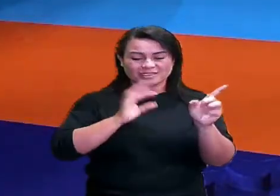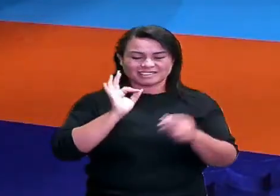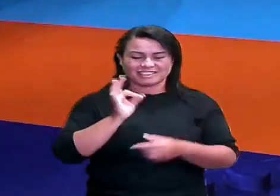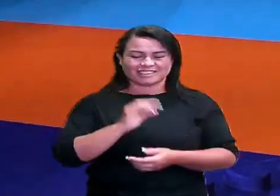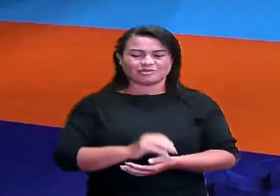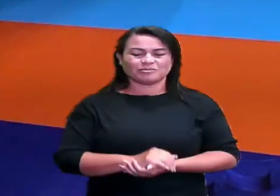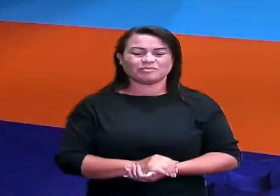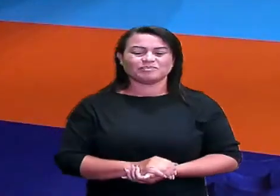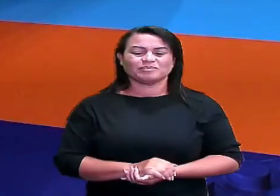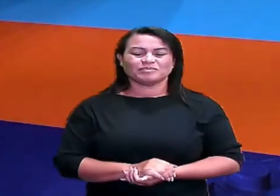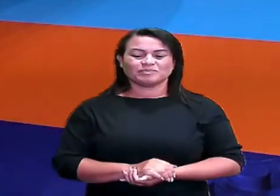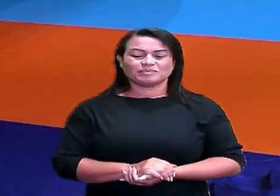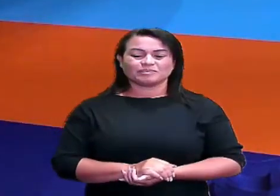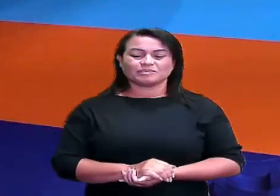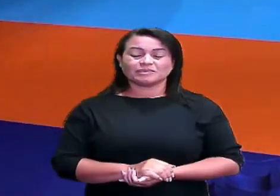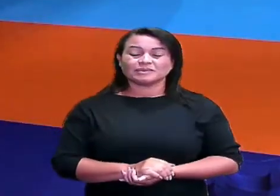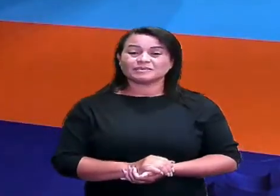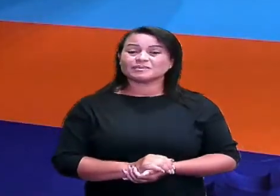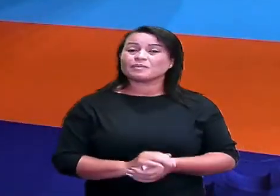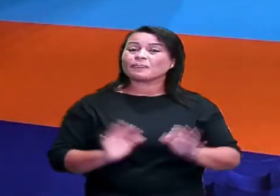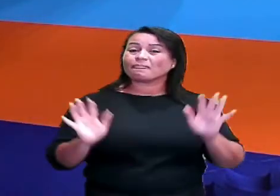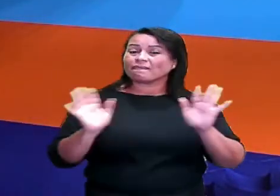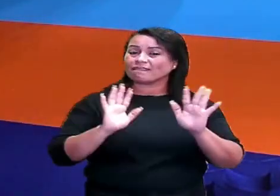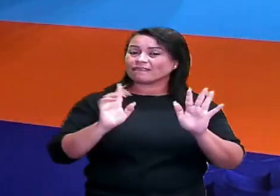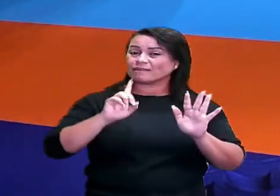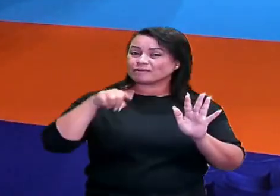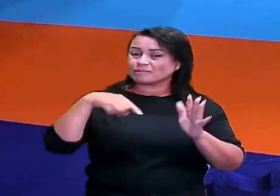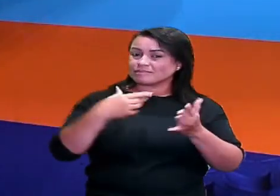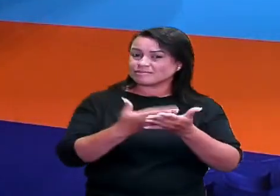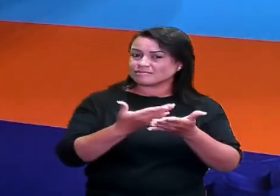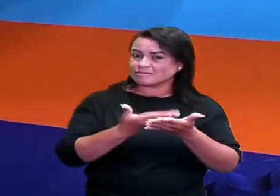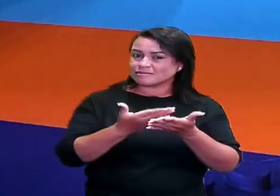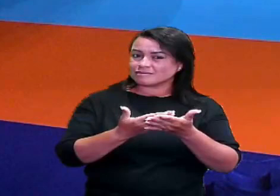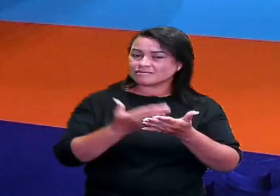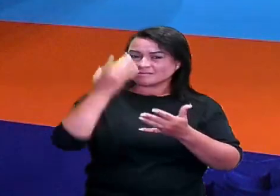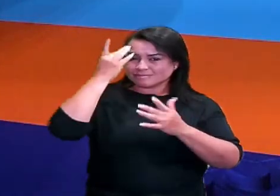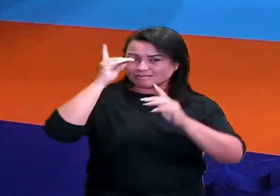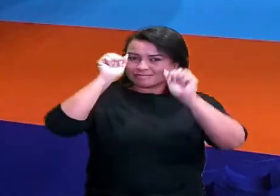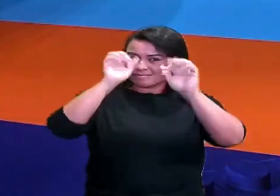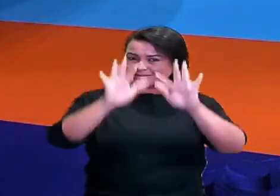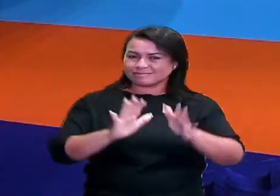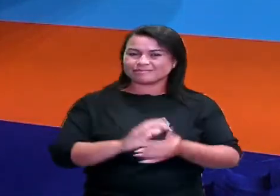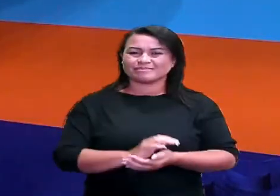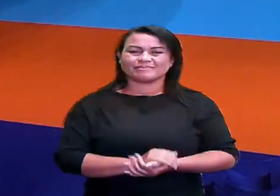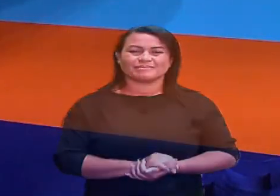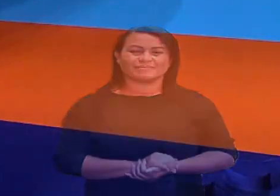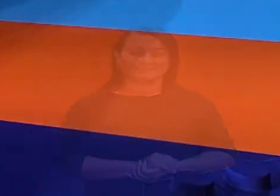E tchau, até a próxima aula, fiquem com Deus.